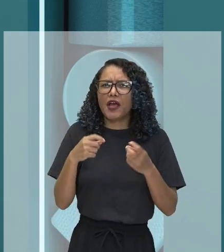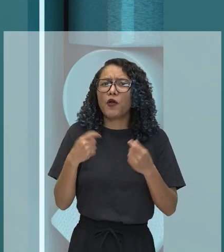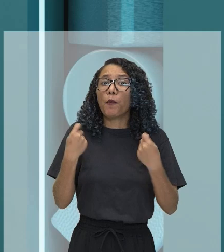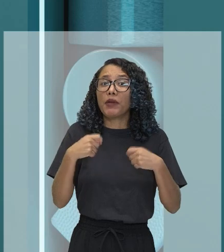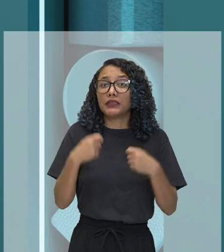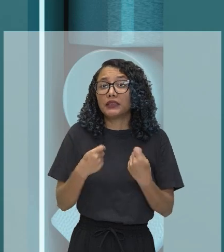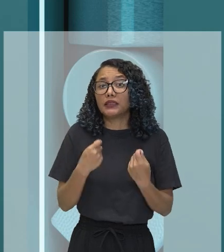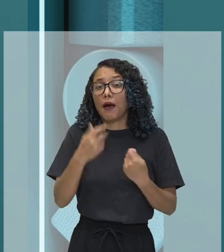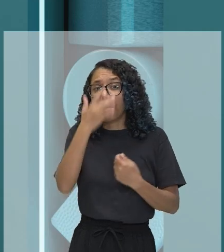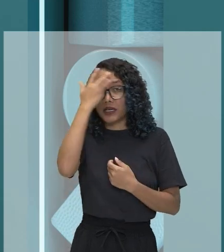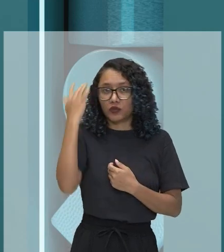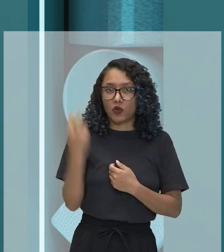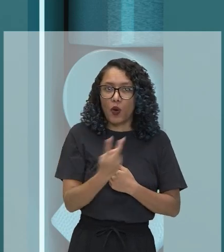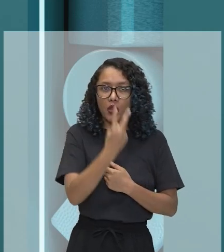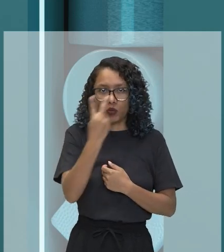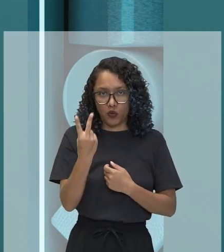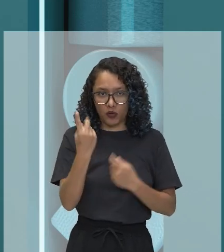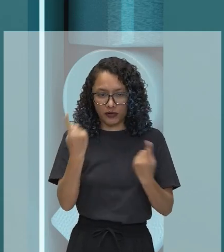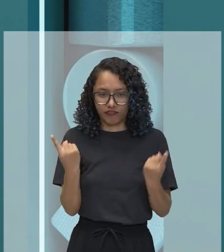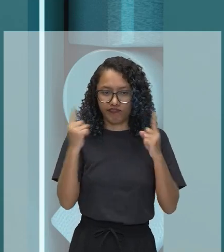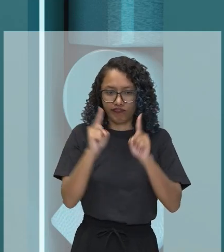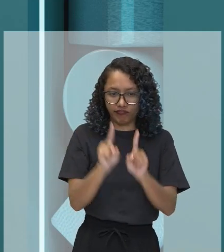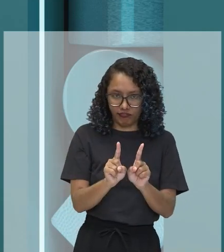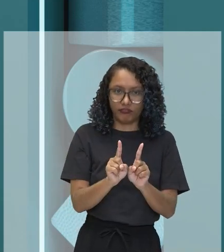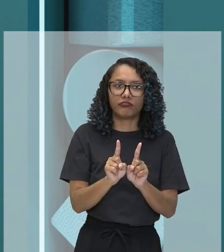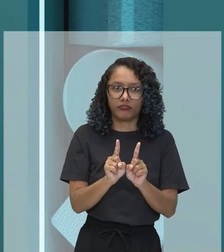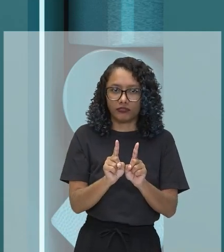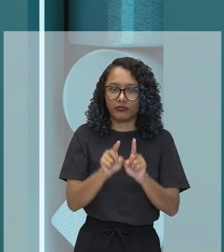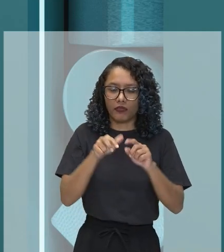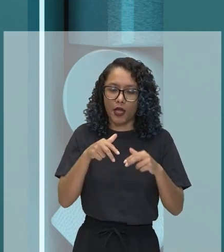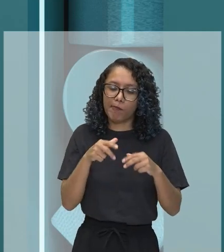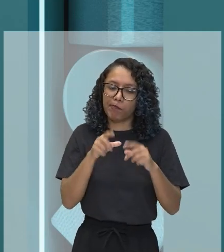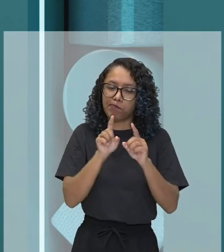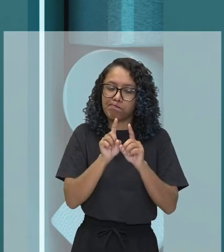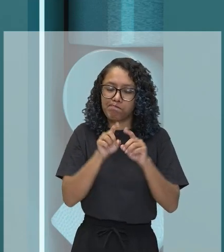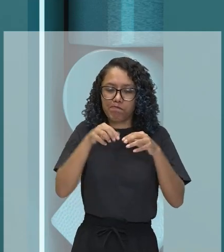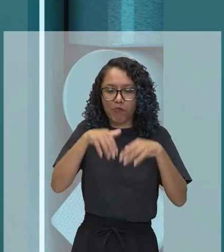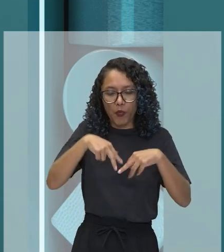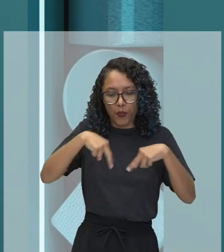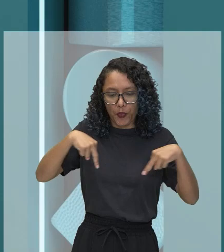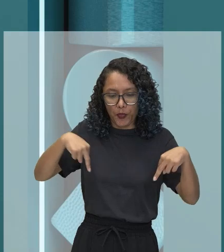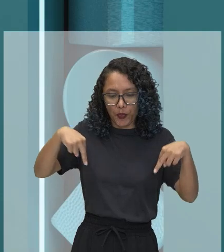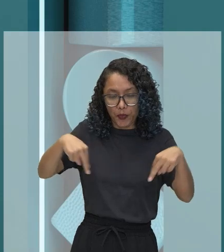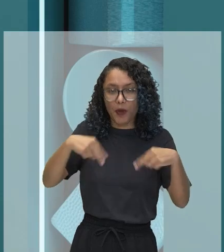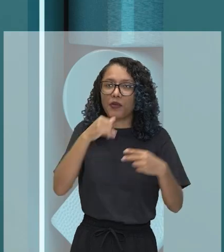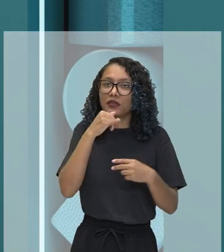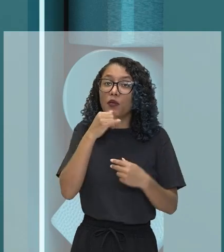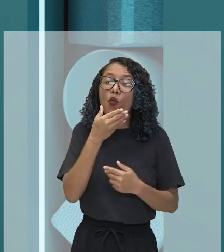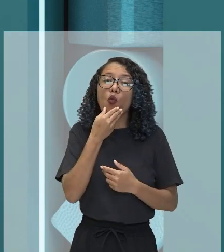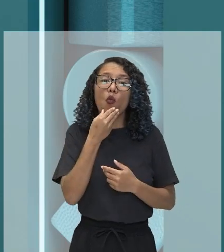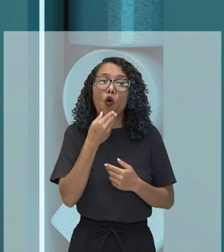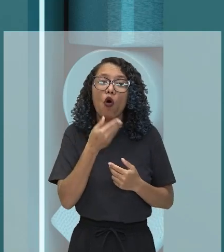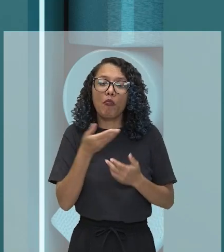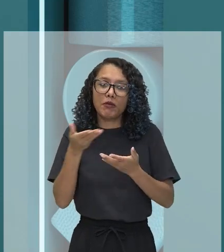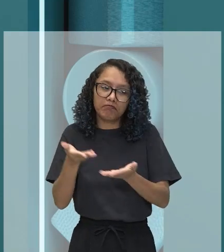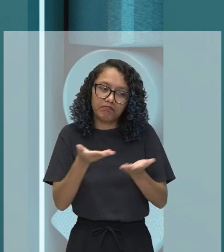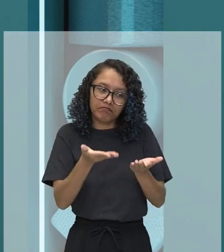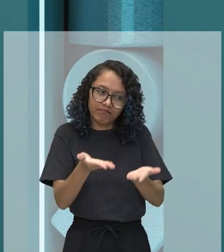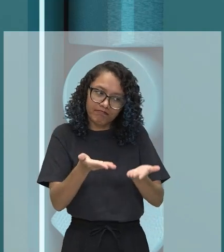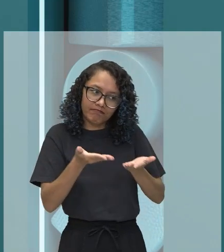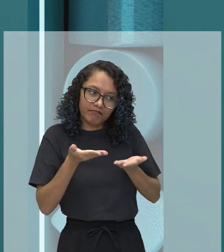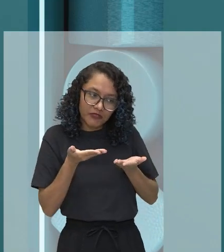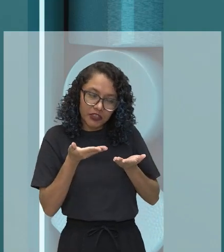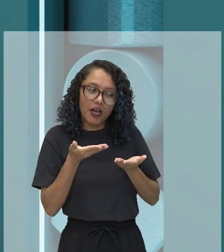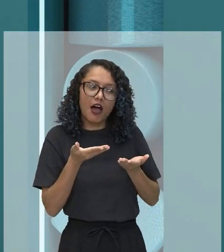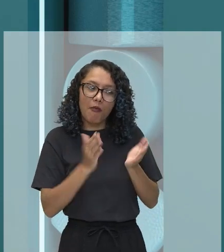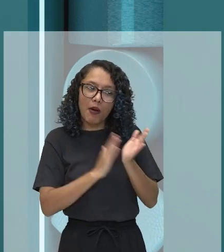que formam uma roda. Como vocês viram, o rapaz convida a moça para dançar batendo palmas